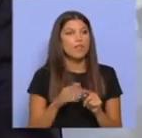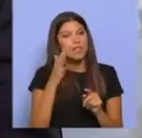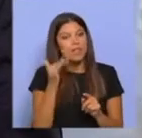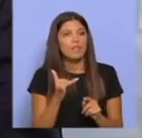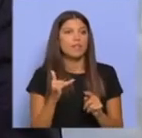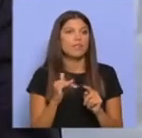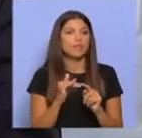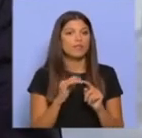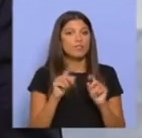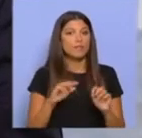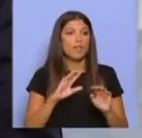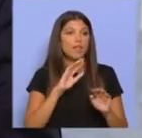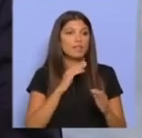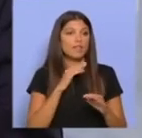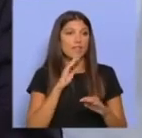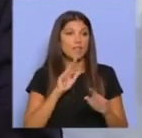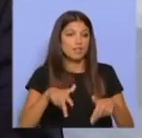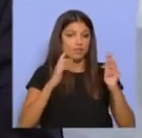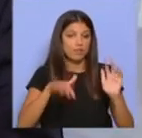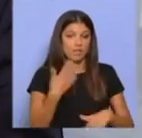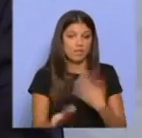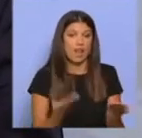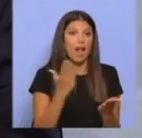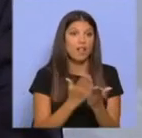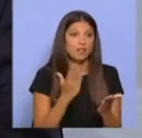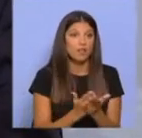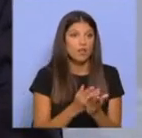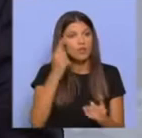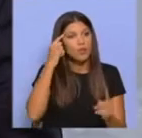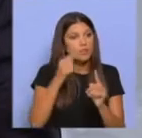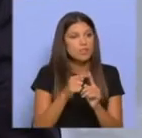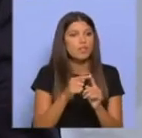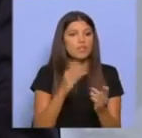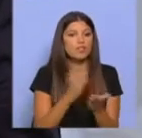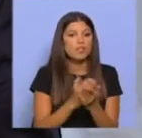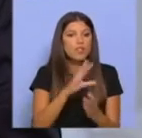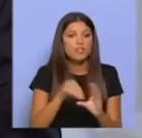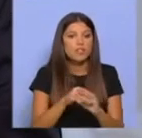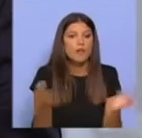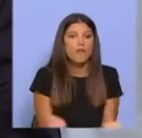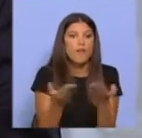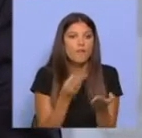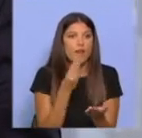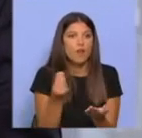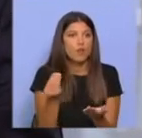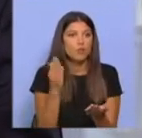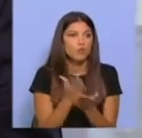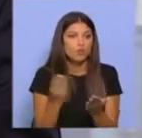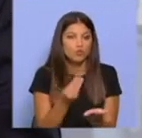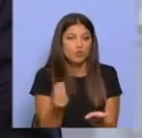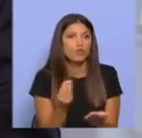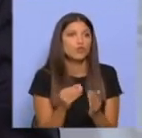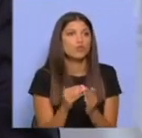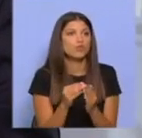disponibilizar às escolas, de maneira que as escolas depois mobilizem os estudantes que lhes fazem mais sentido, que possam ser depois, na